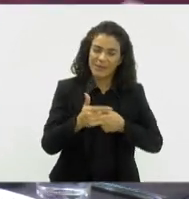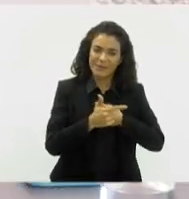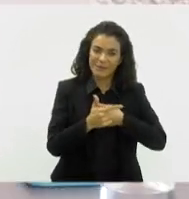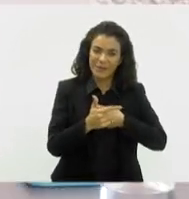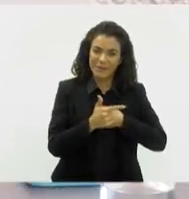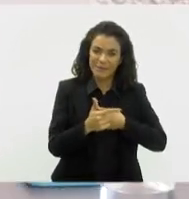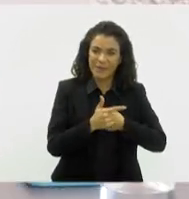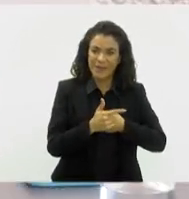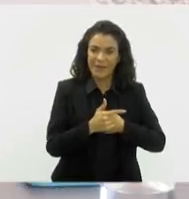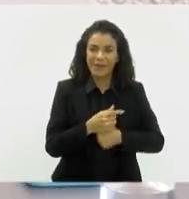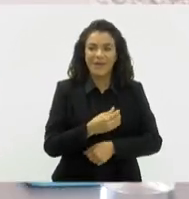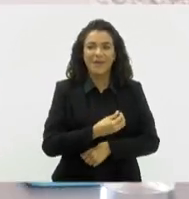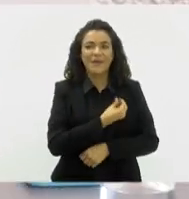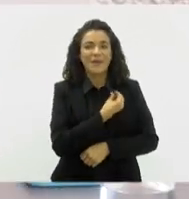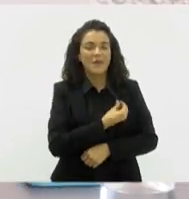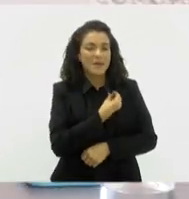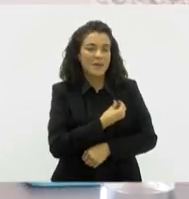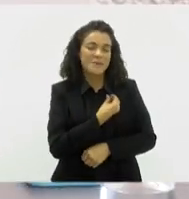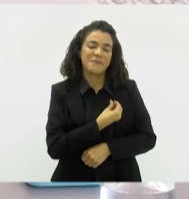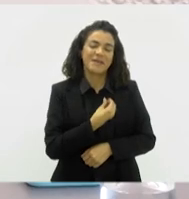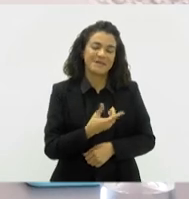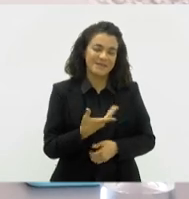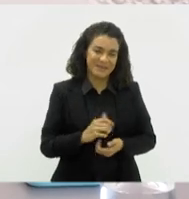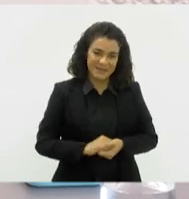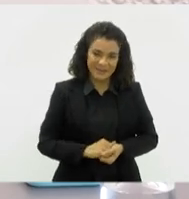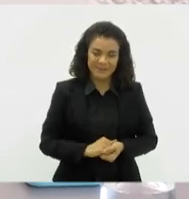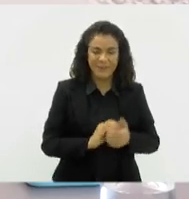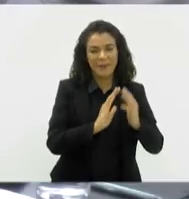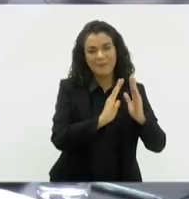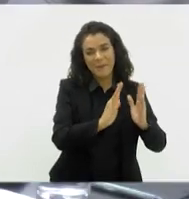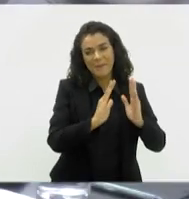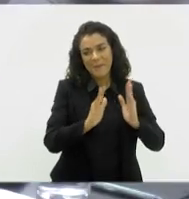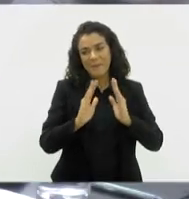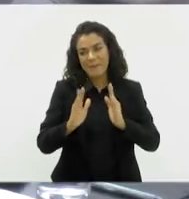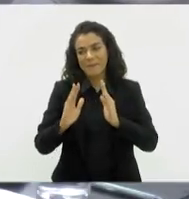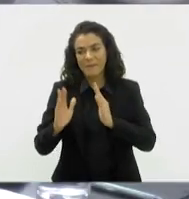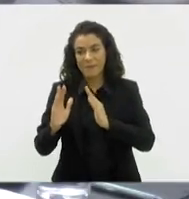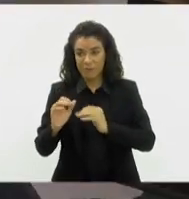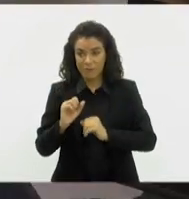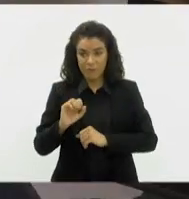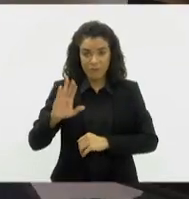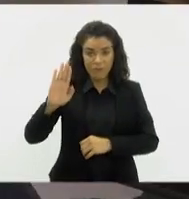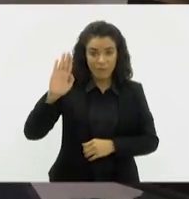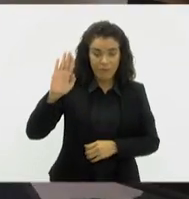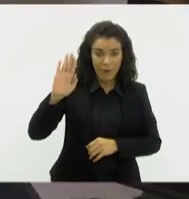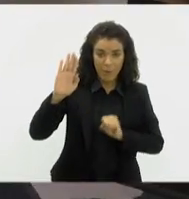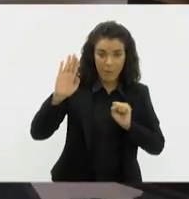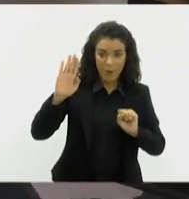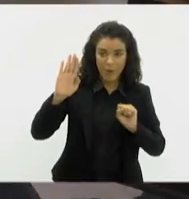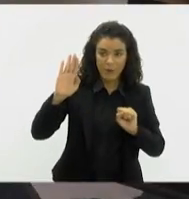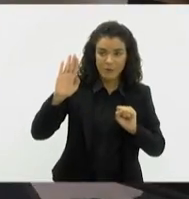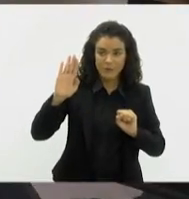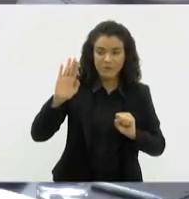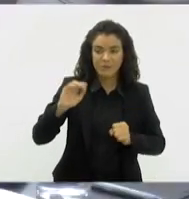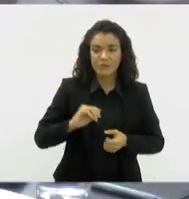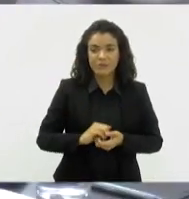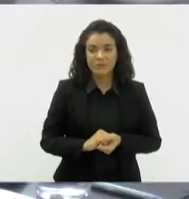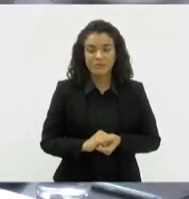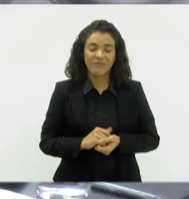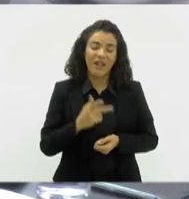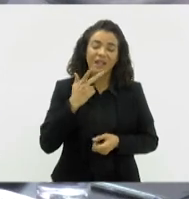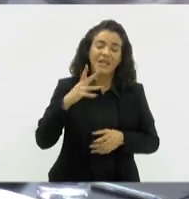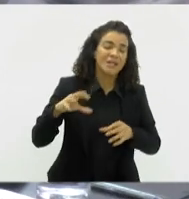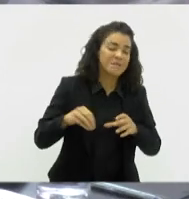do processo, e é aí, por isso que eu estou tão comprometida. Mais uma vez, dá um tiro errado. Vossa Excelência me permite. Por que dizer que ele faz parte de um importante mecanismo,